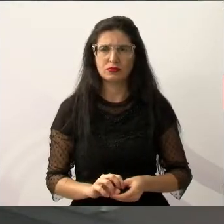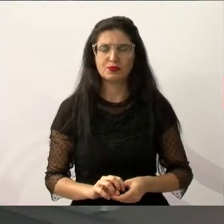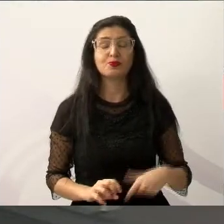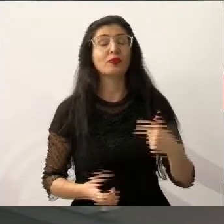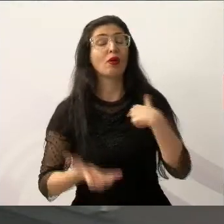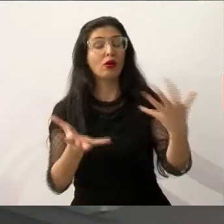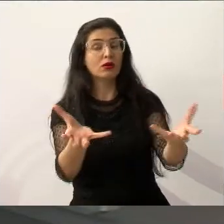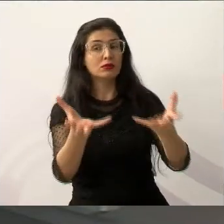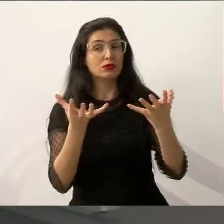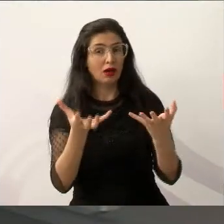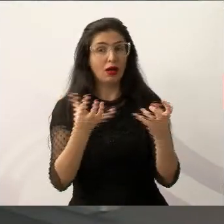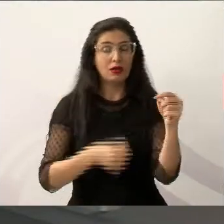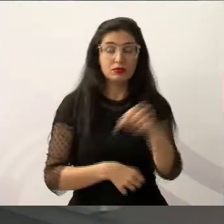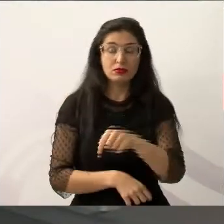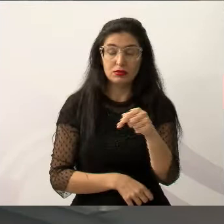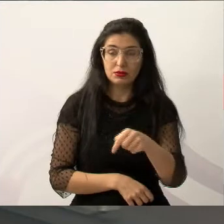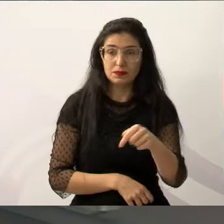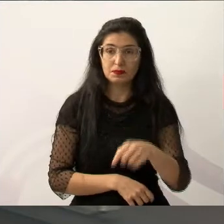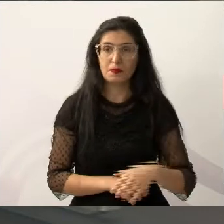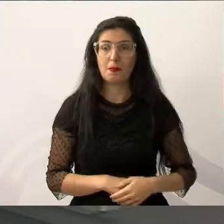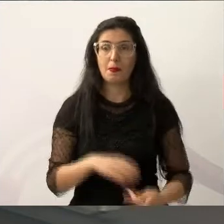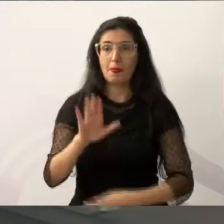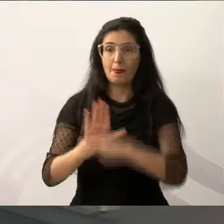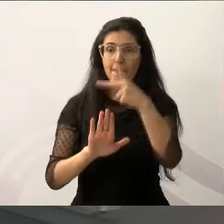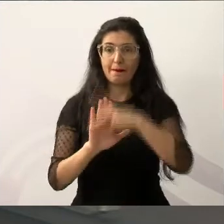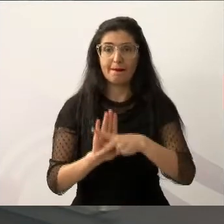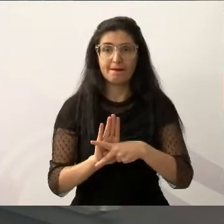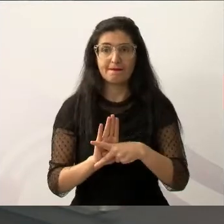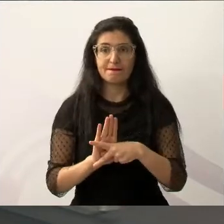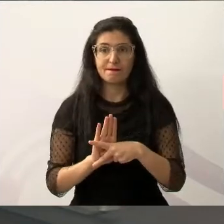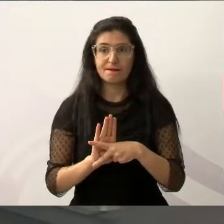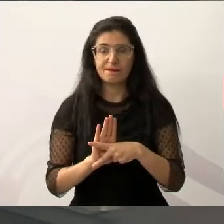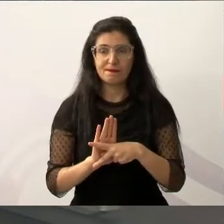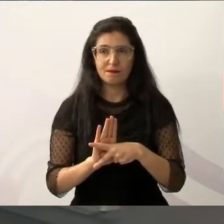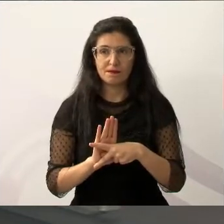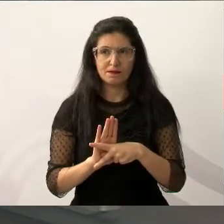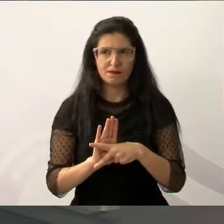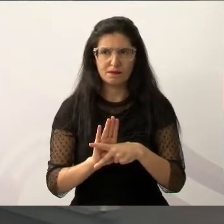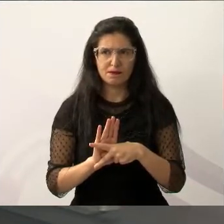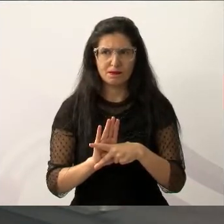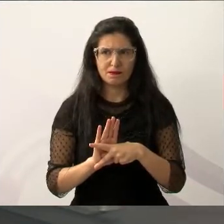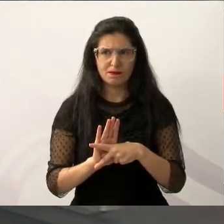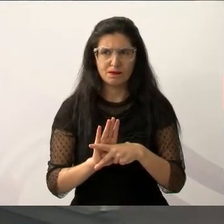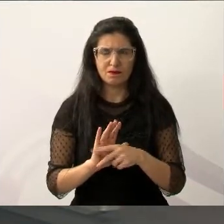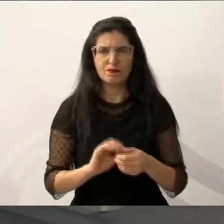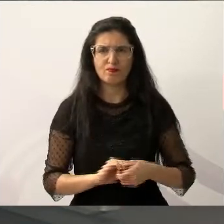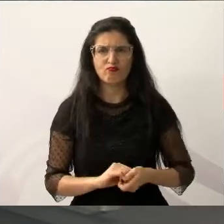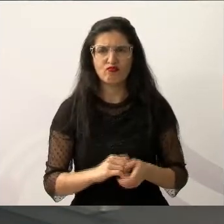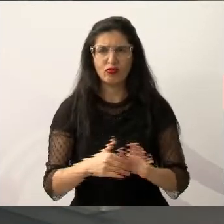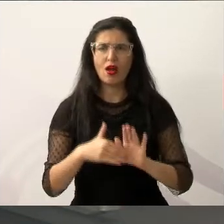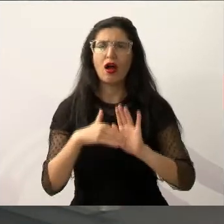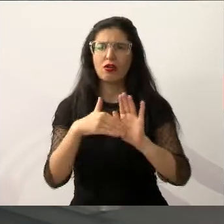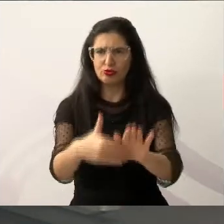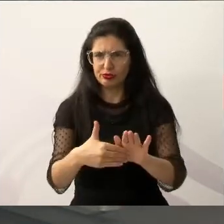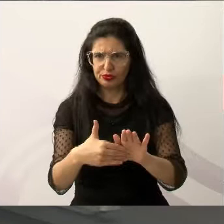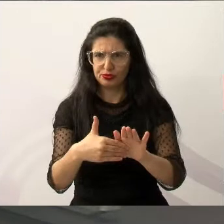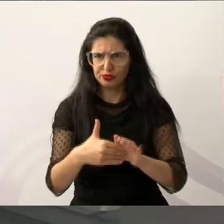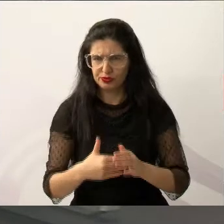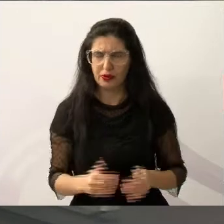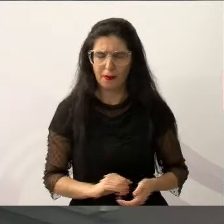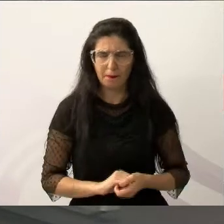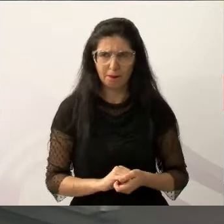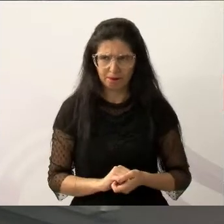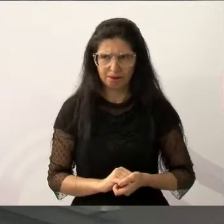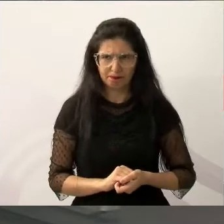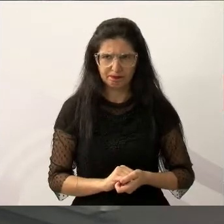deixar aqui, diante desse projeto, que diz aqui do auxílio complementar temporário financeiro